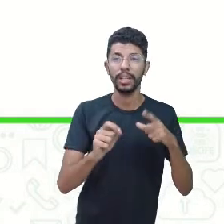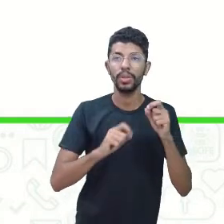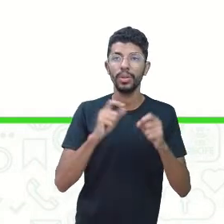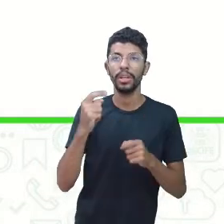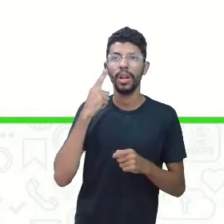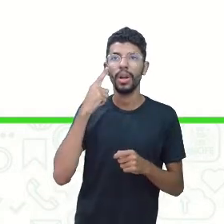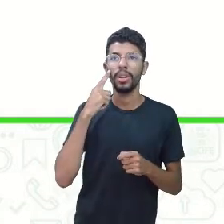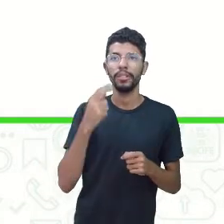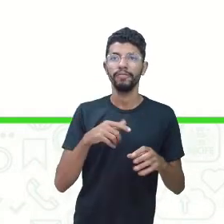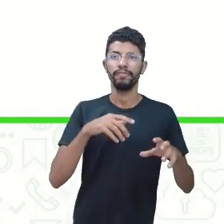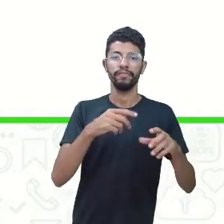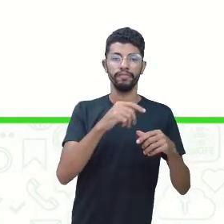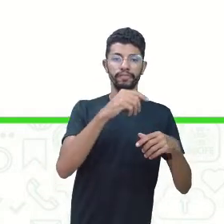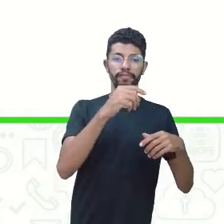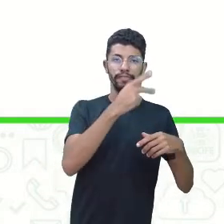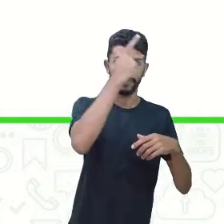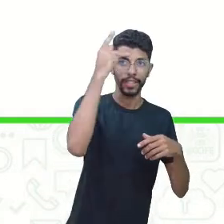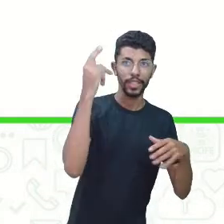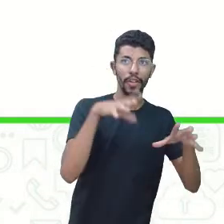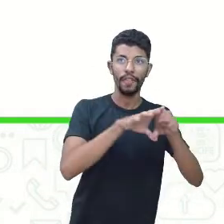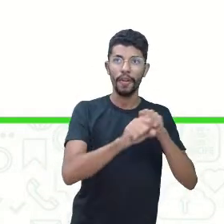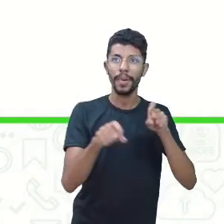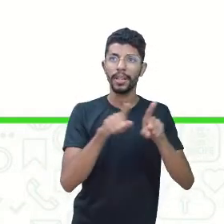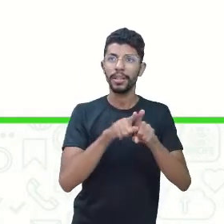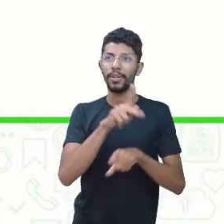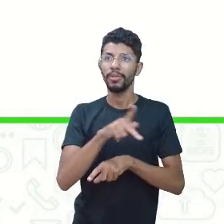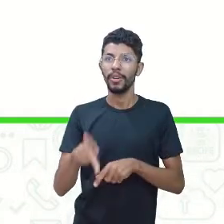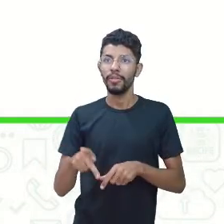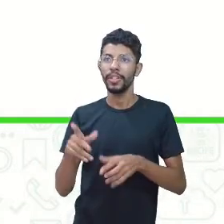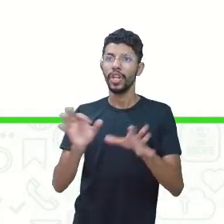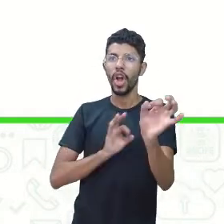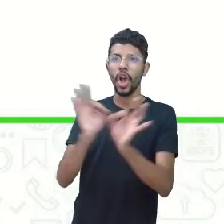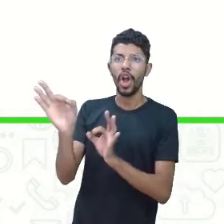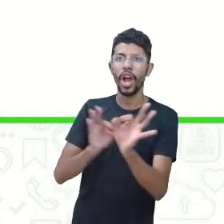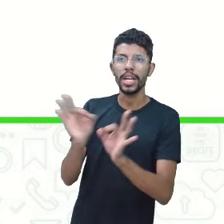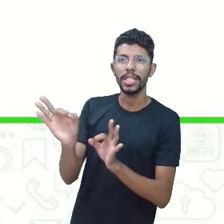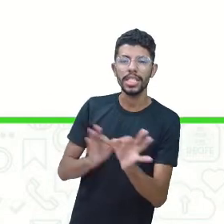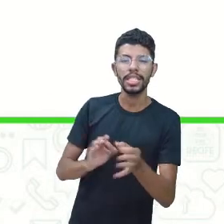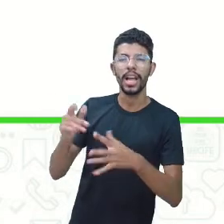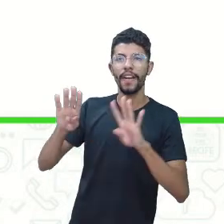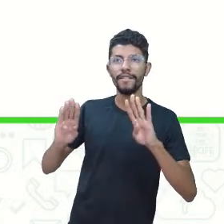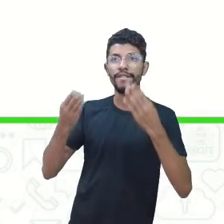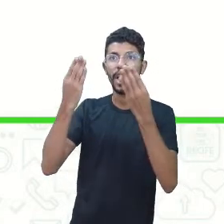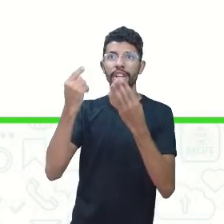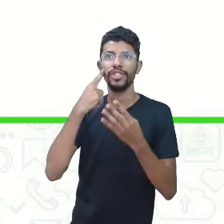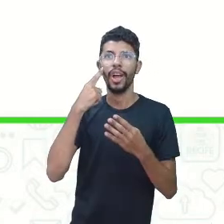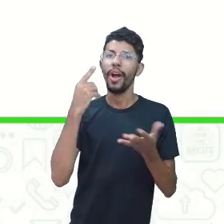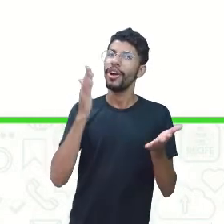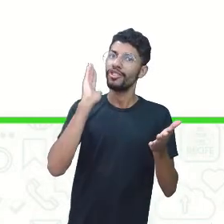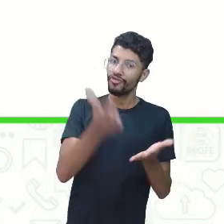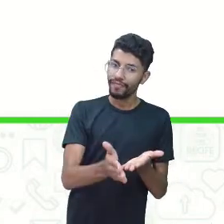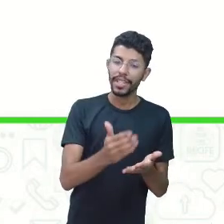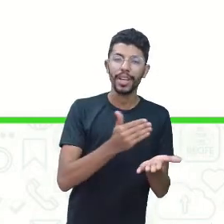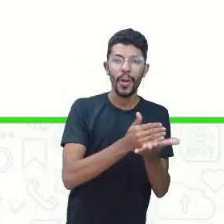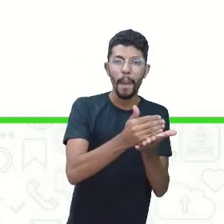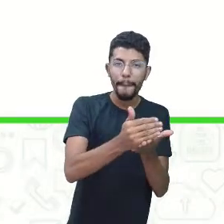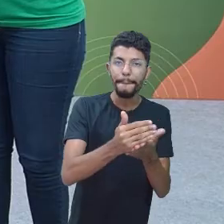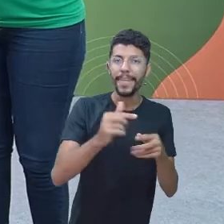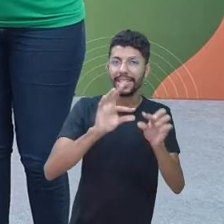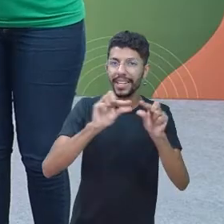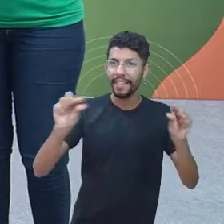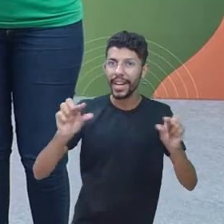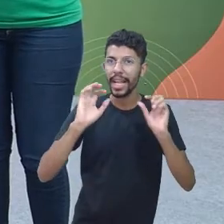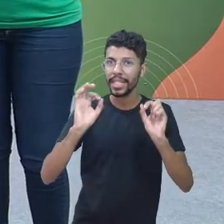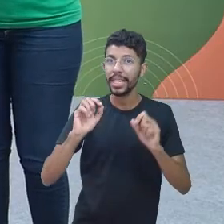e os professores empenhados organizaram a festa. Direta, né? Está logo no iniciozinho da frase. E esse aí também é